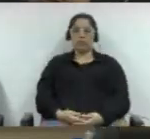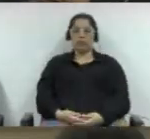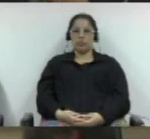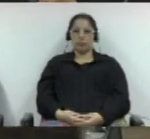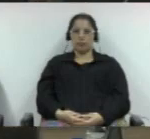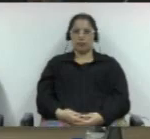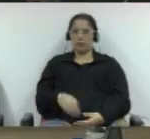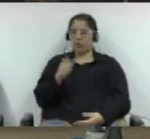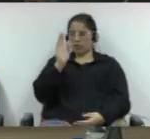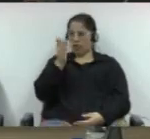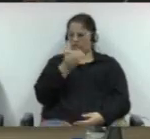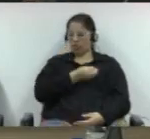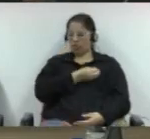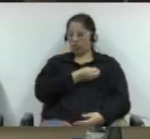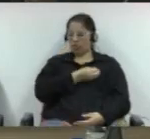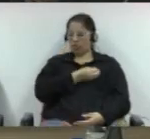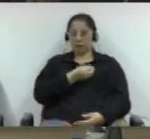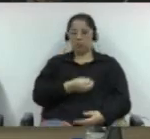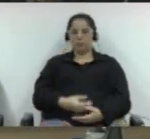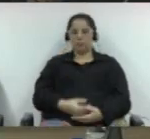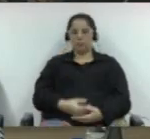Já estava aí?